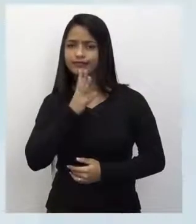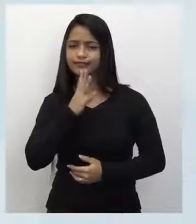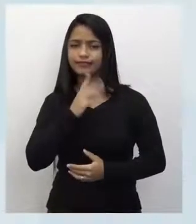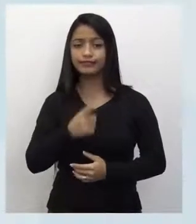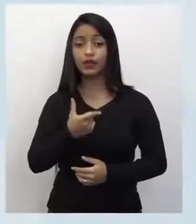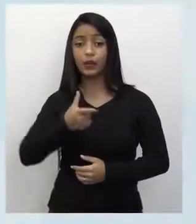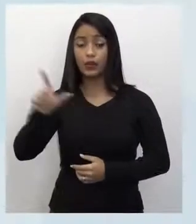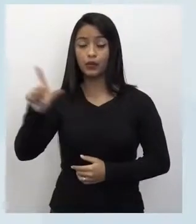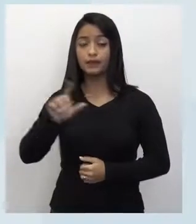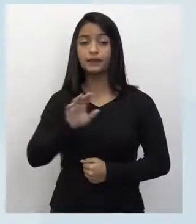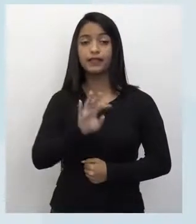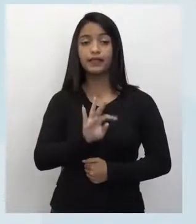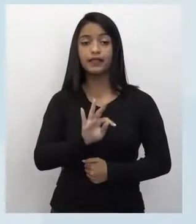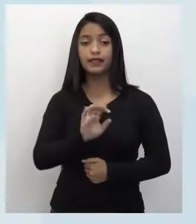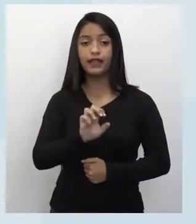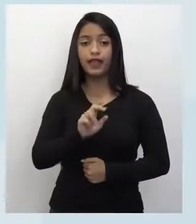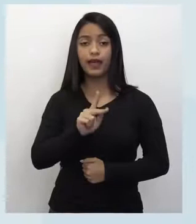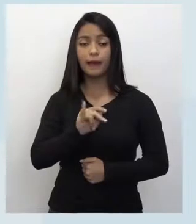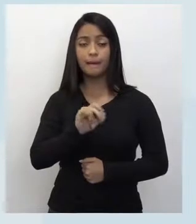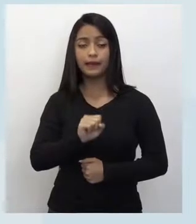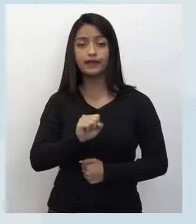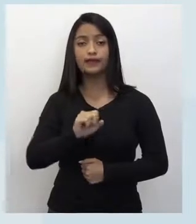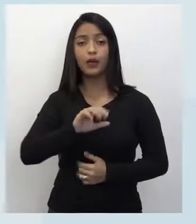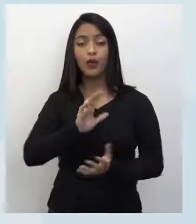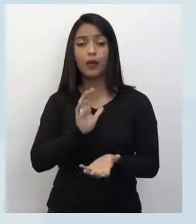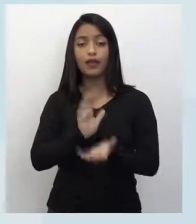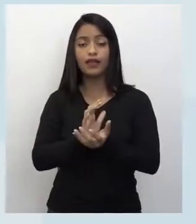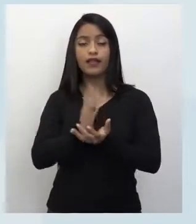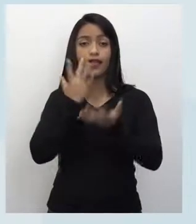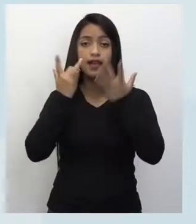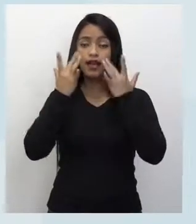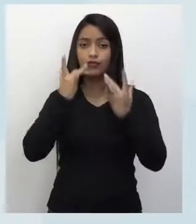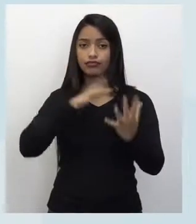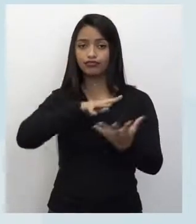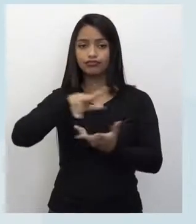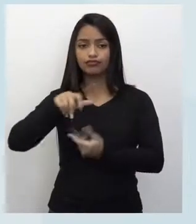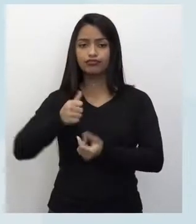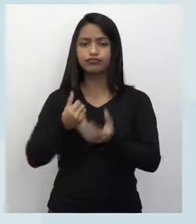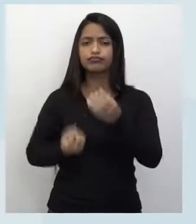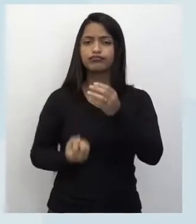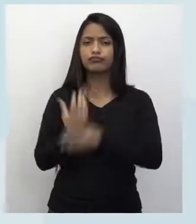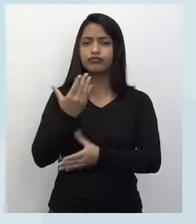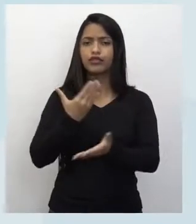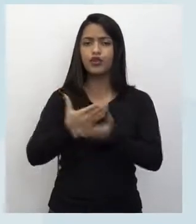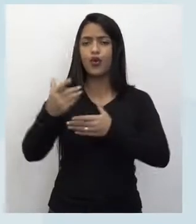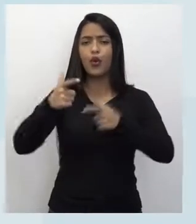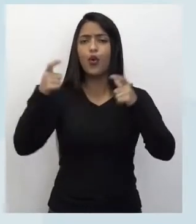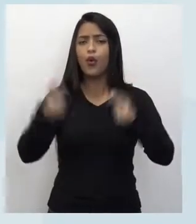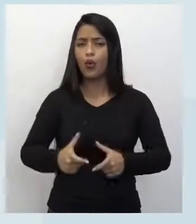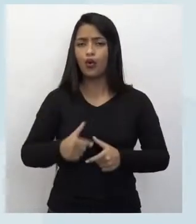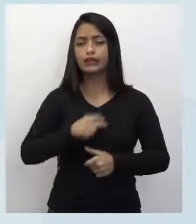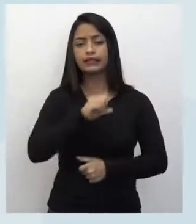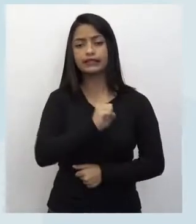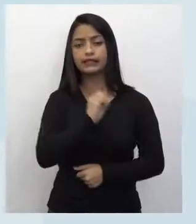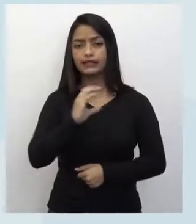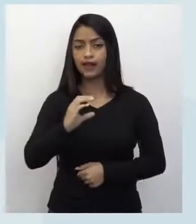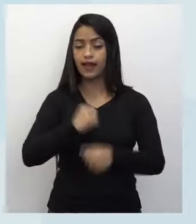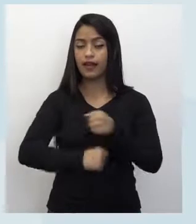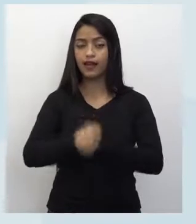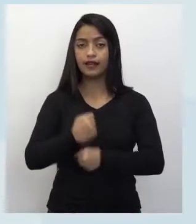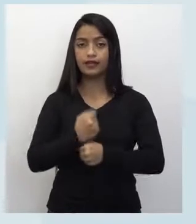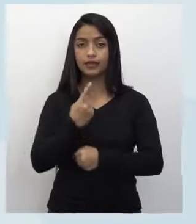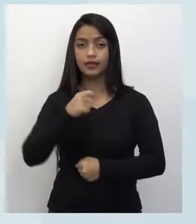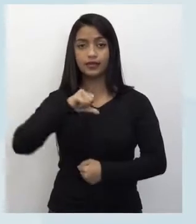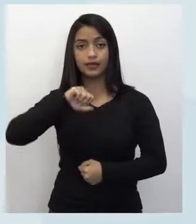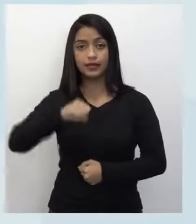Nacional. Teve seu início na cidade de Itajaí, em Santa Catarina, em 1983. A TESPES, Companhia de